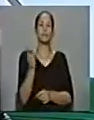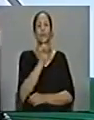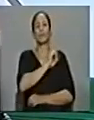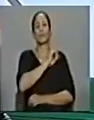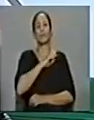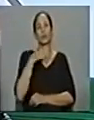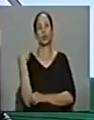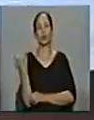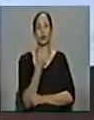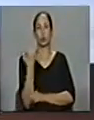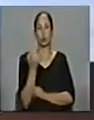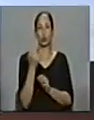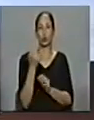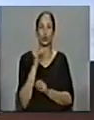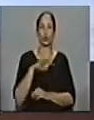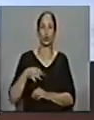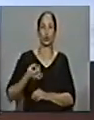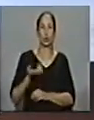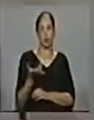de solidariedade social.